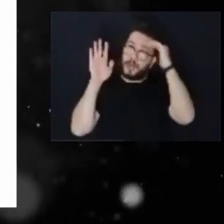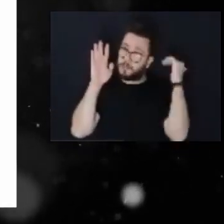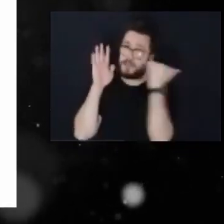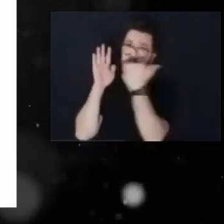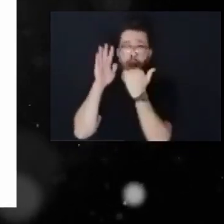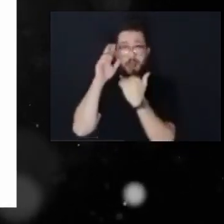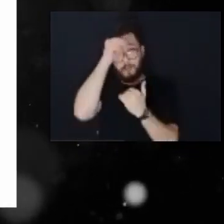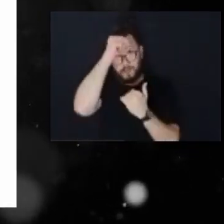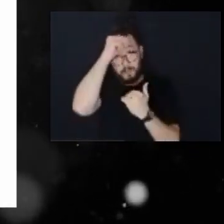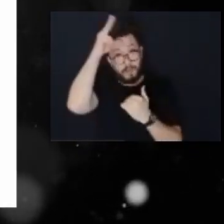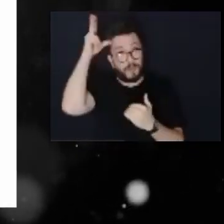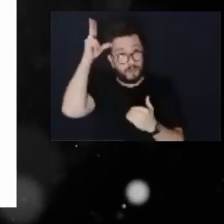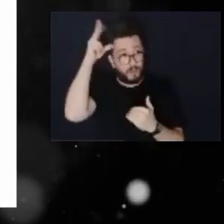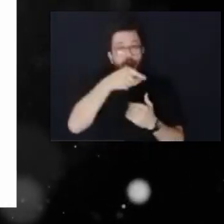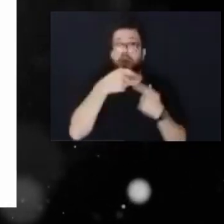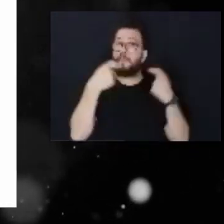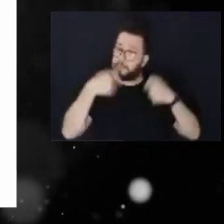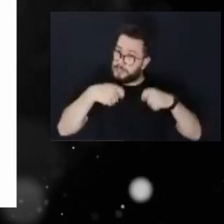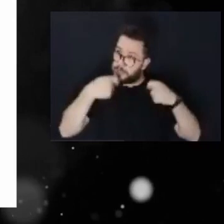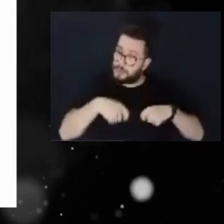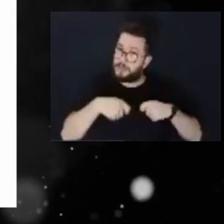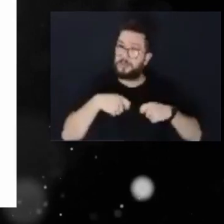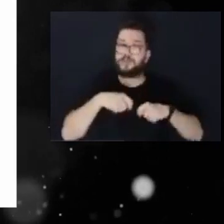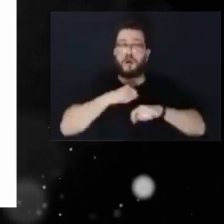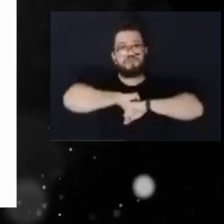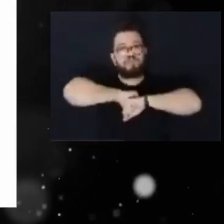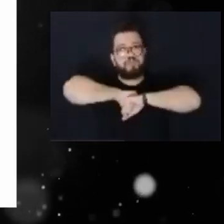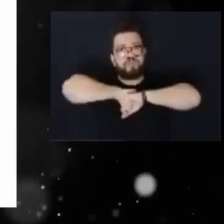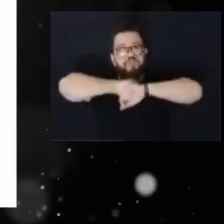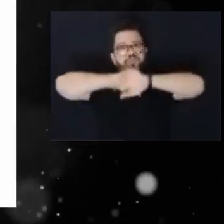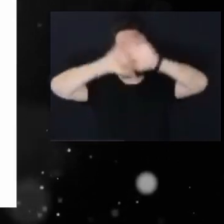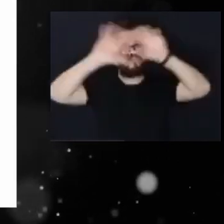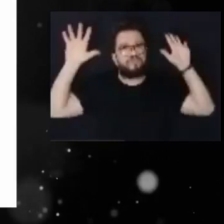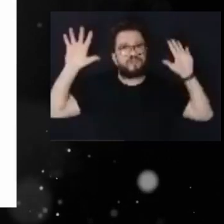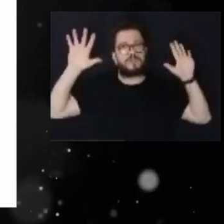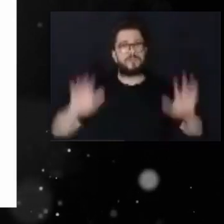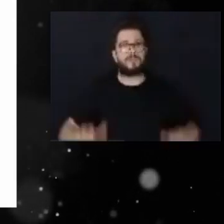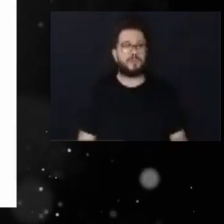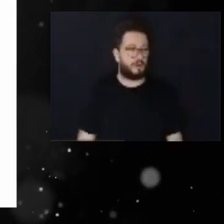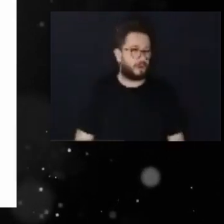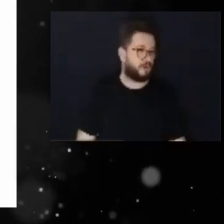adequar e tornar mais transparente os dados desses municípios.